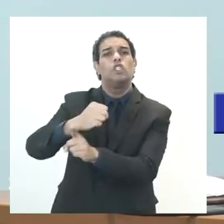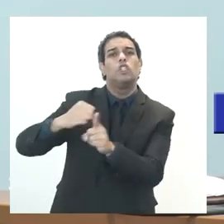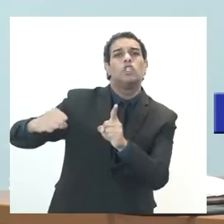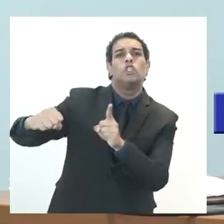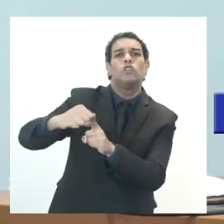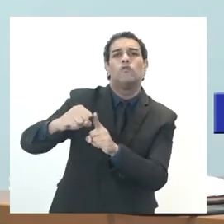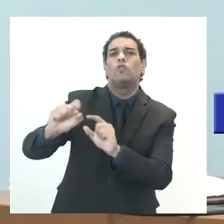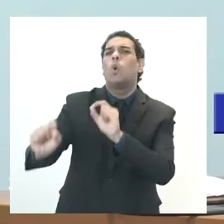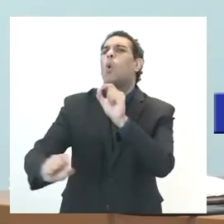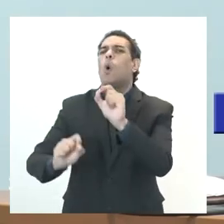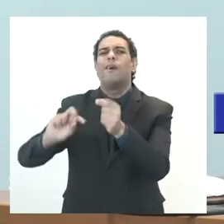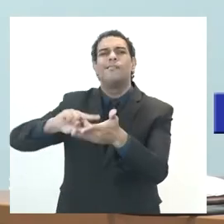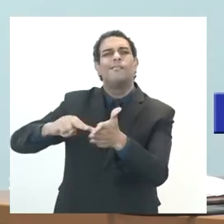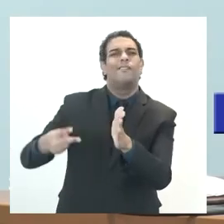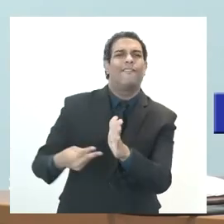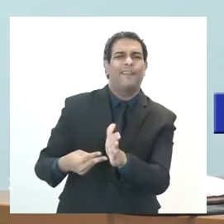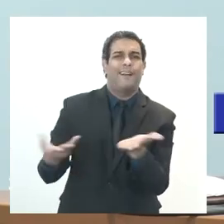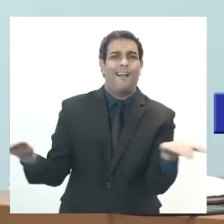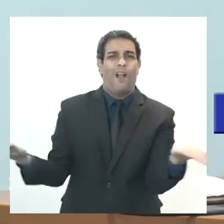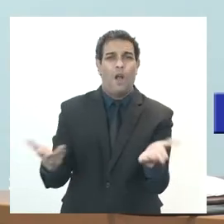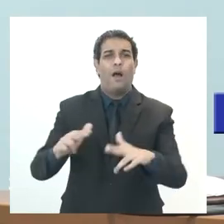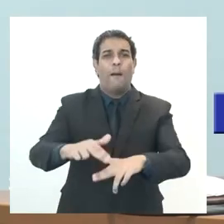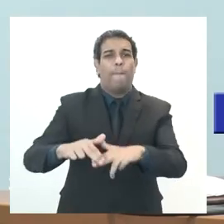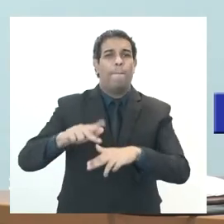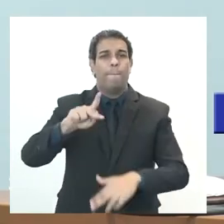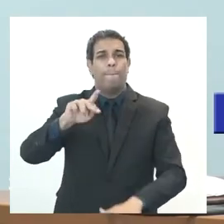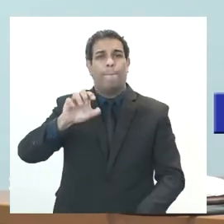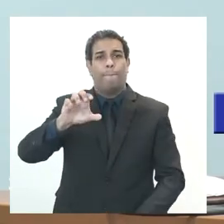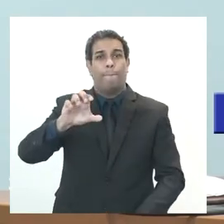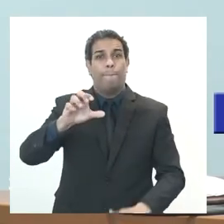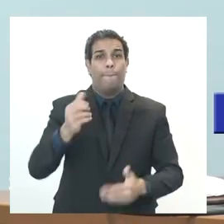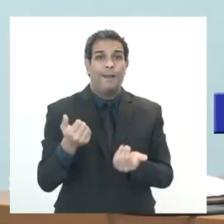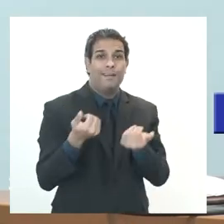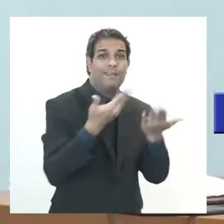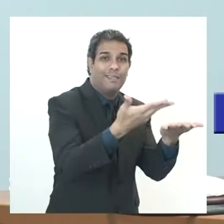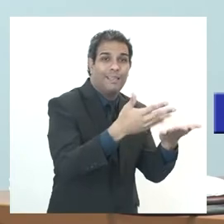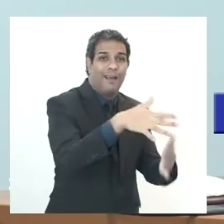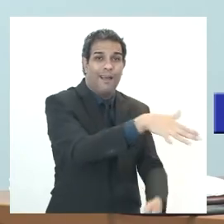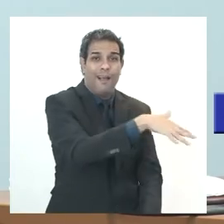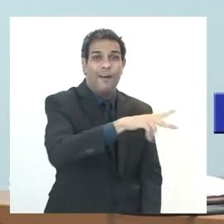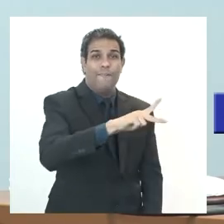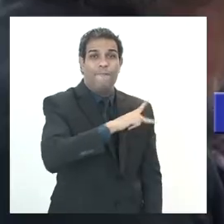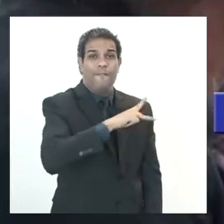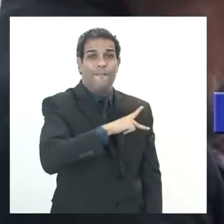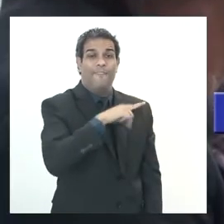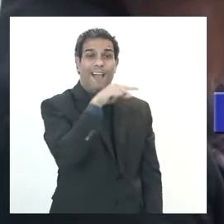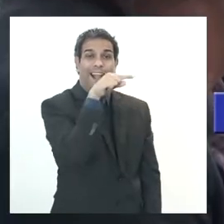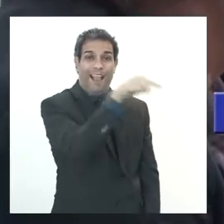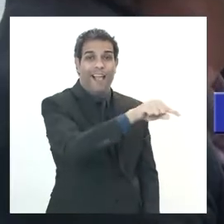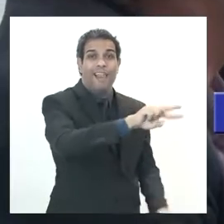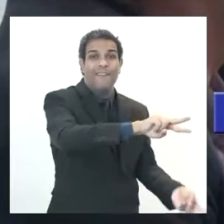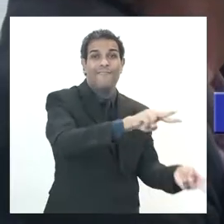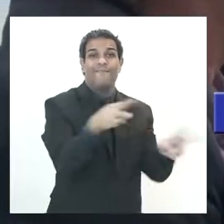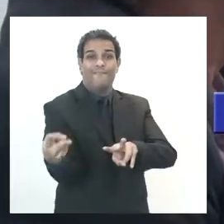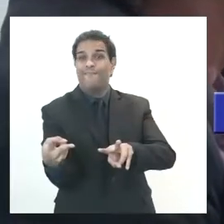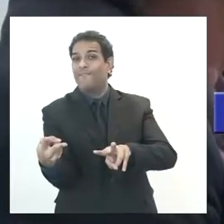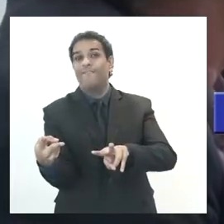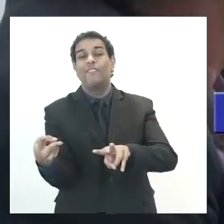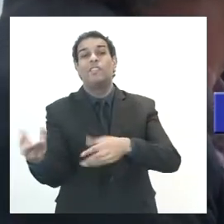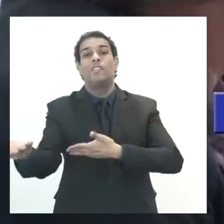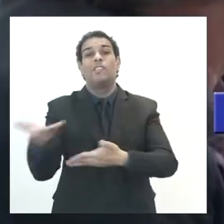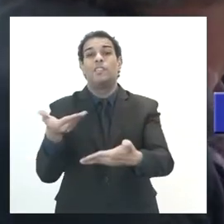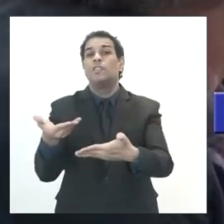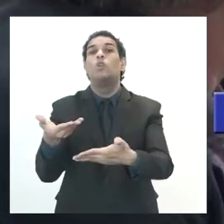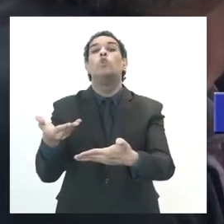subsidiária ou seja ele transfere para iniciativa privada a prestação de serviço público e só o